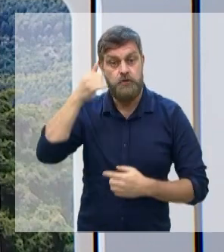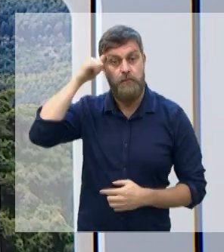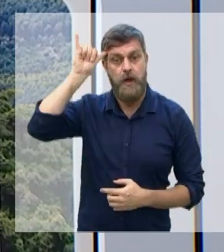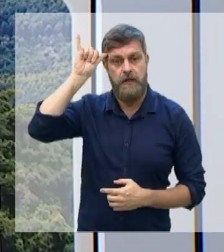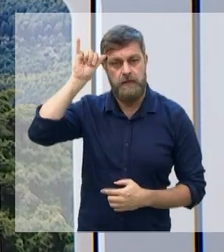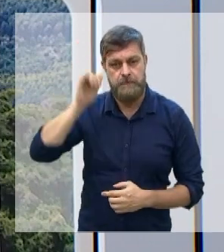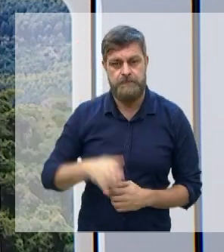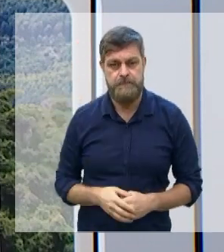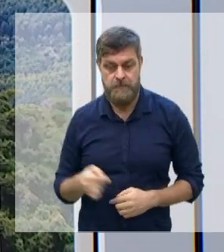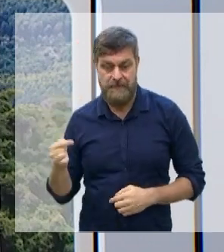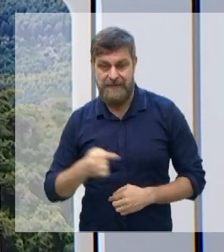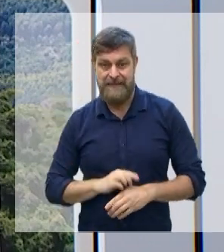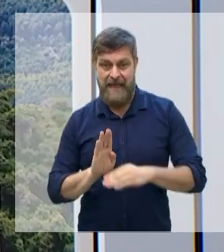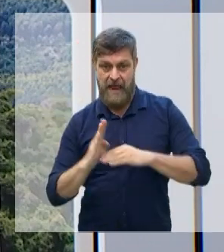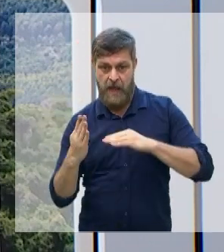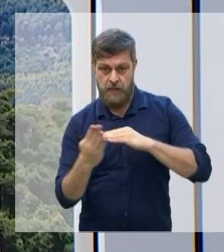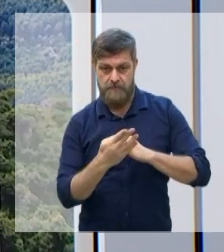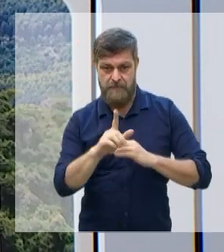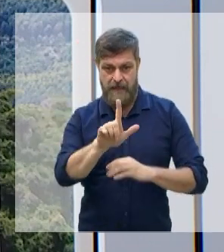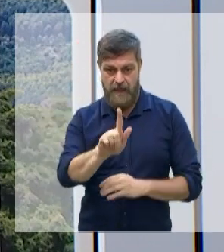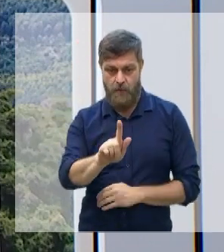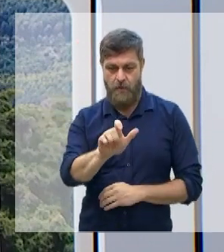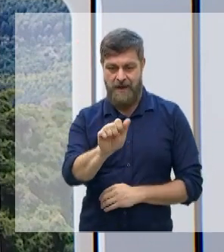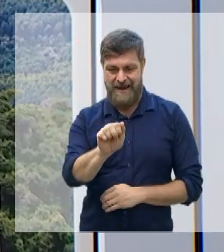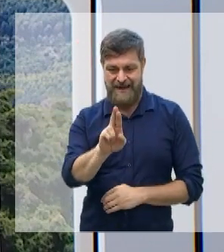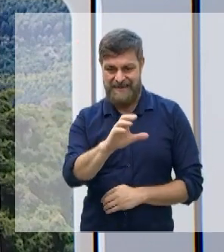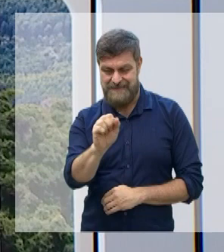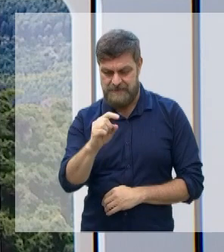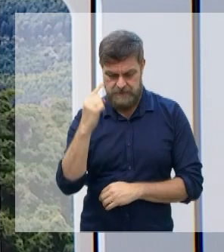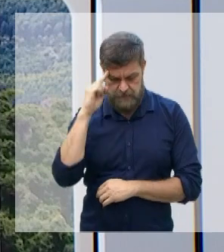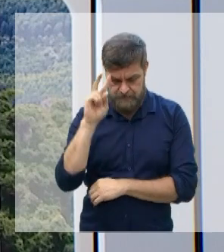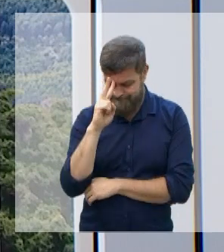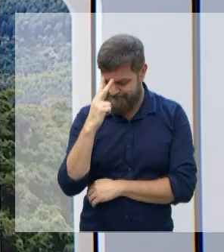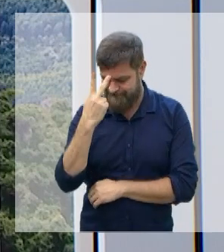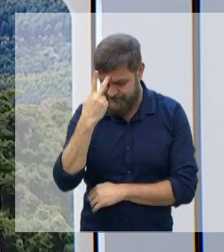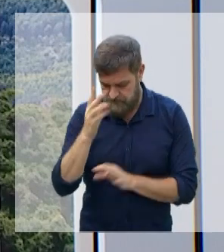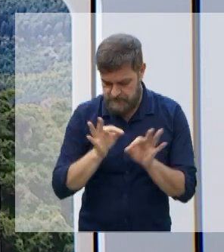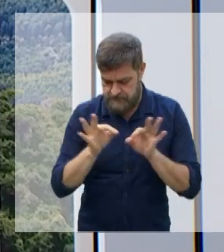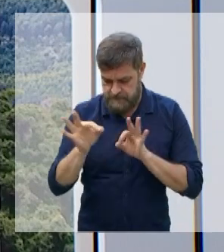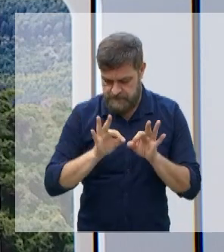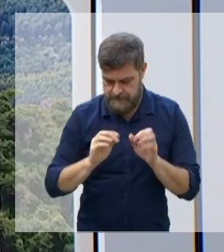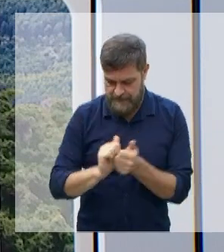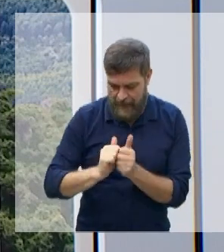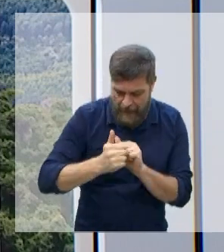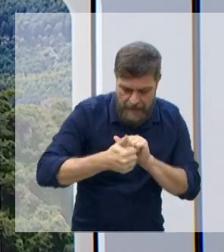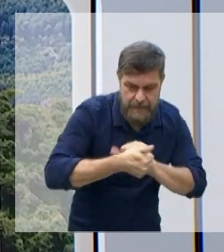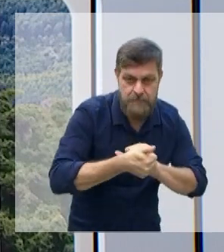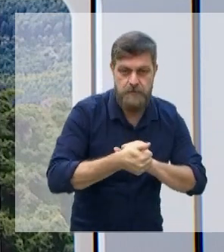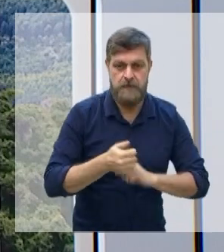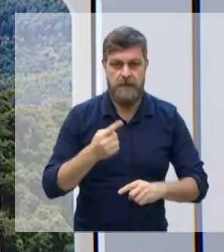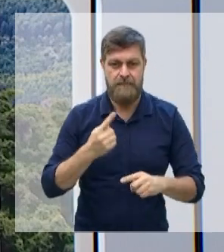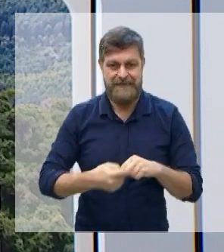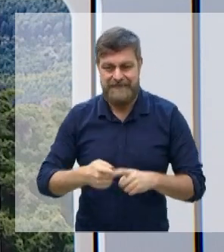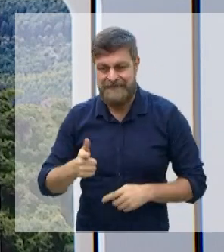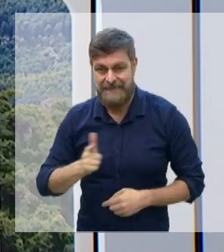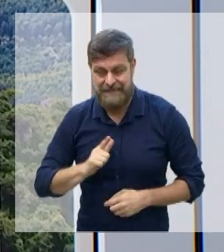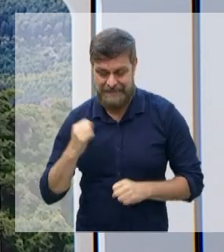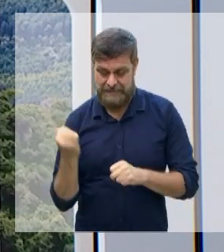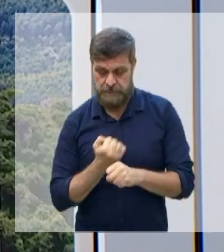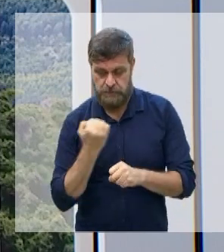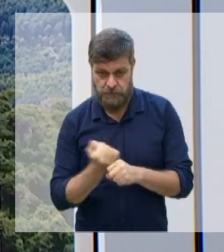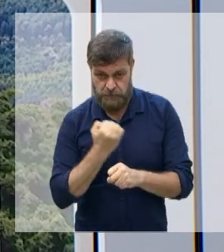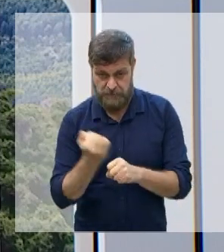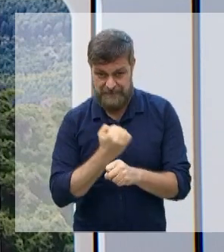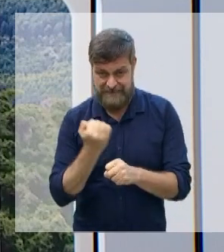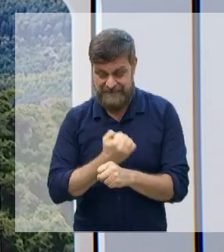lá é sim é lá no caxias ali seria assim também nós resolvemos mudar o projeto o ter por questões construtivas